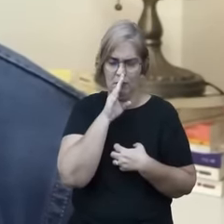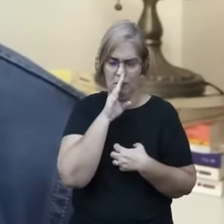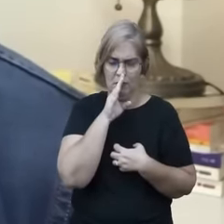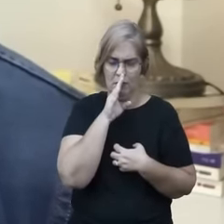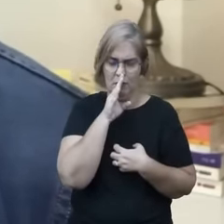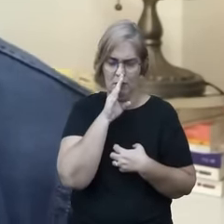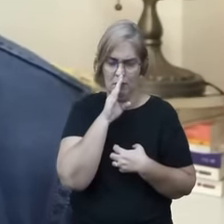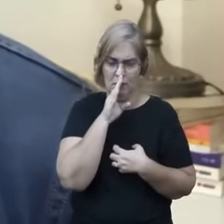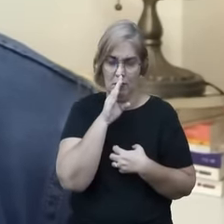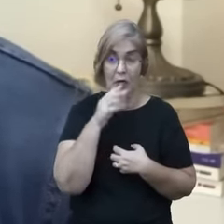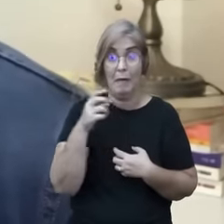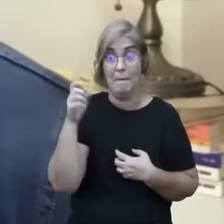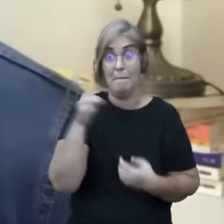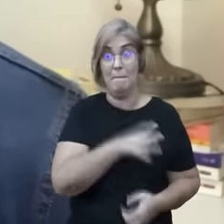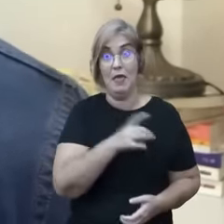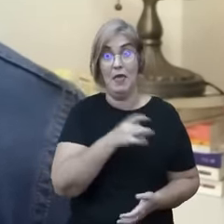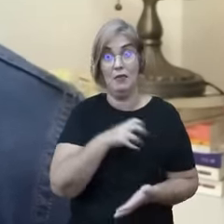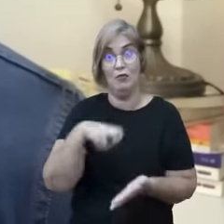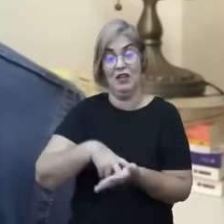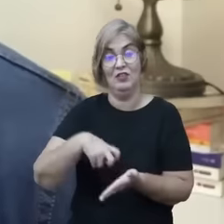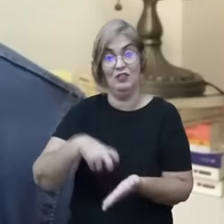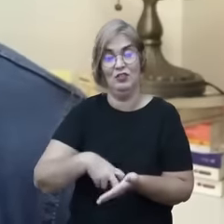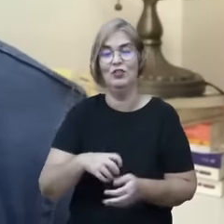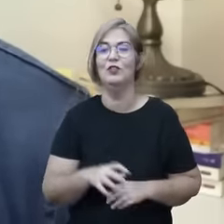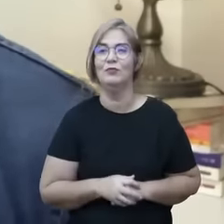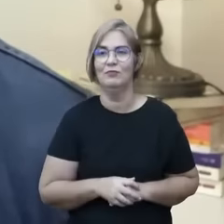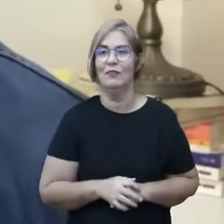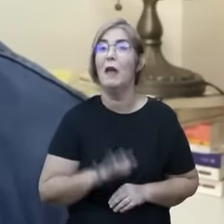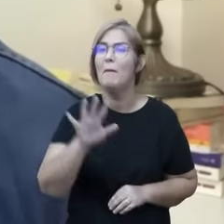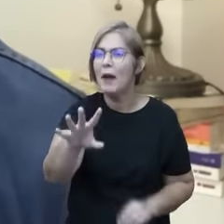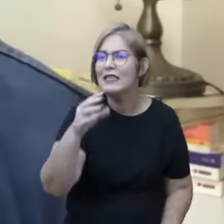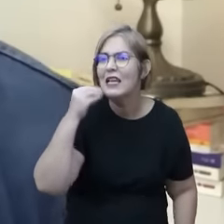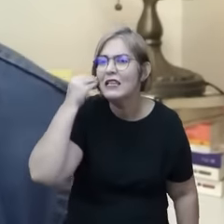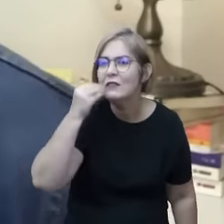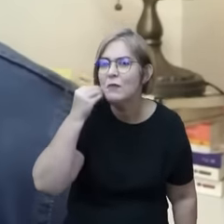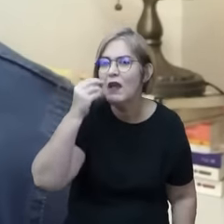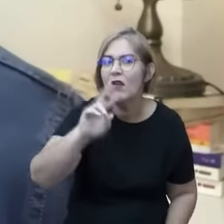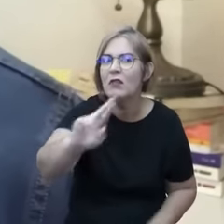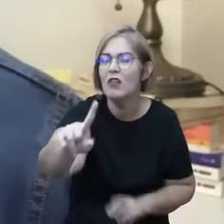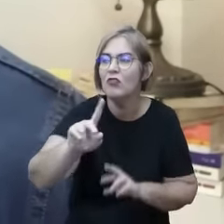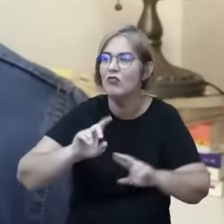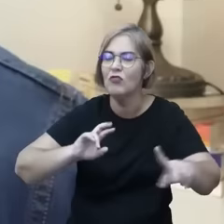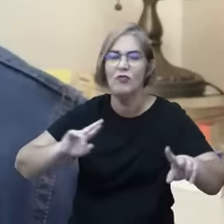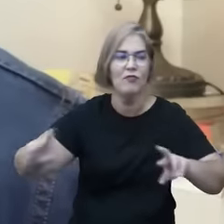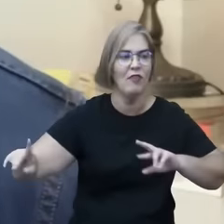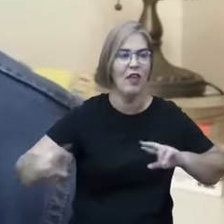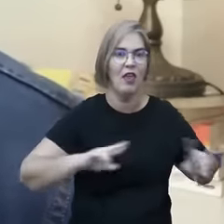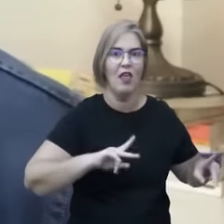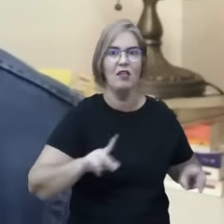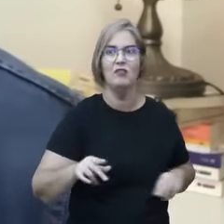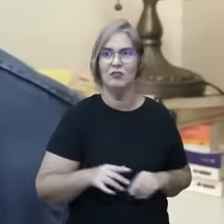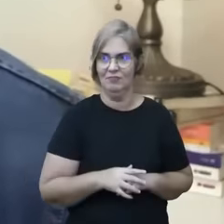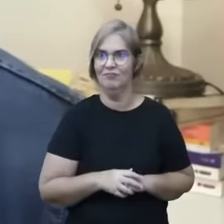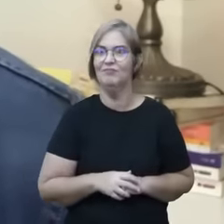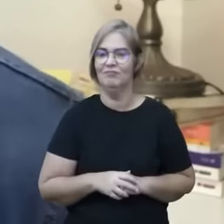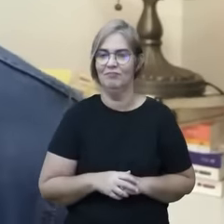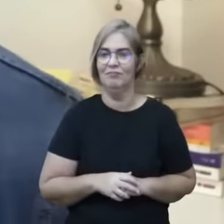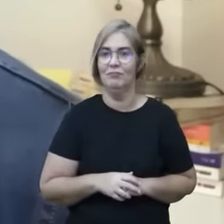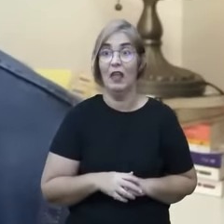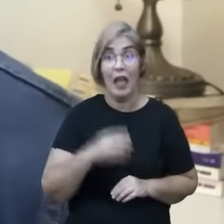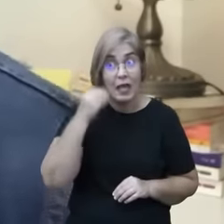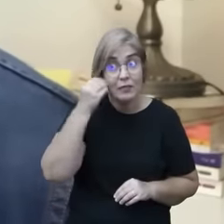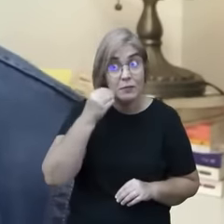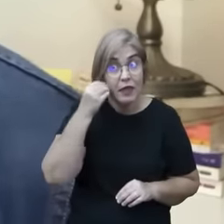todas as experiências são indiferentes, a experiência do dever é tão legítima quanto qualquer outra.